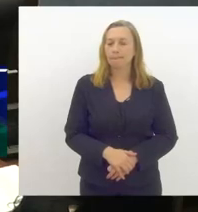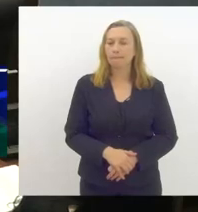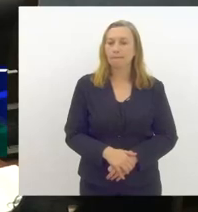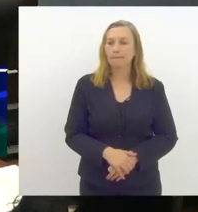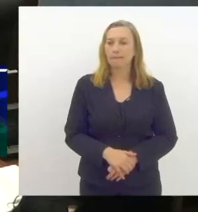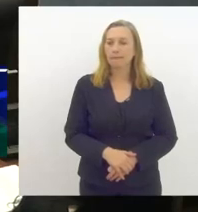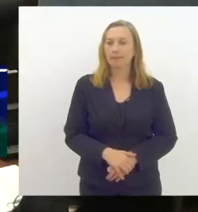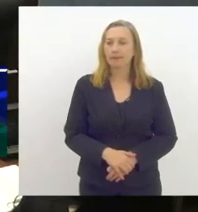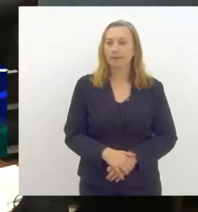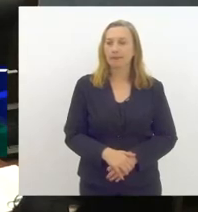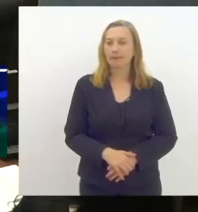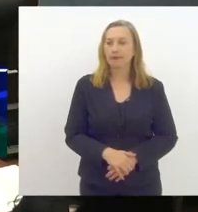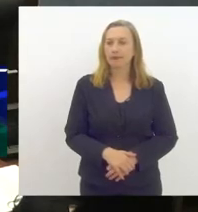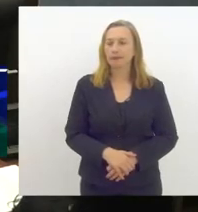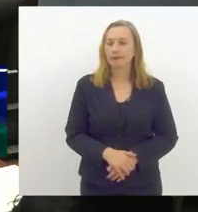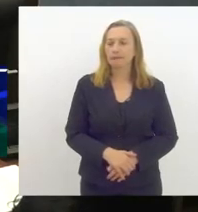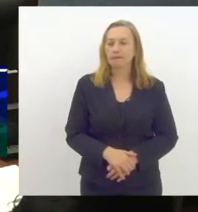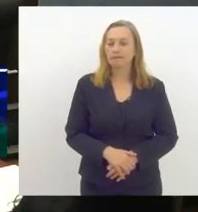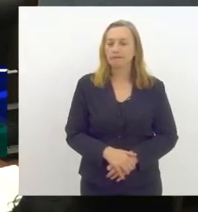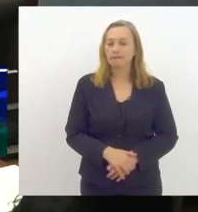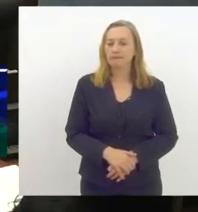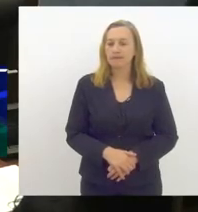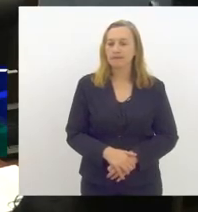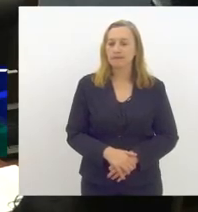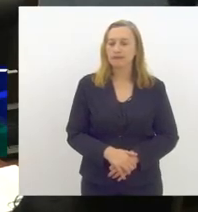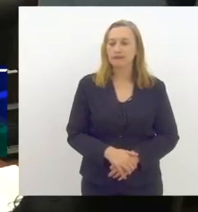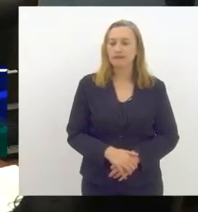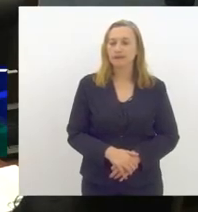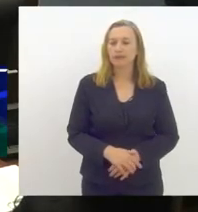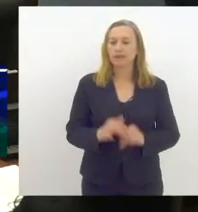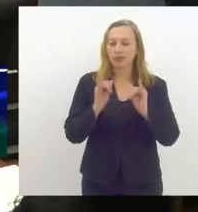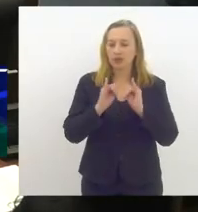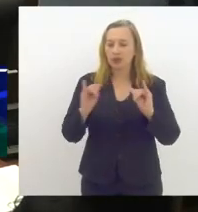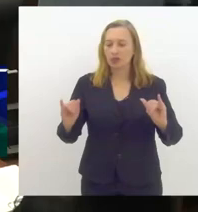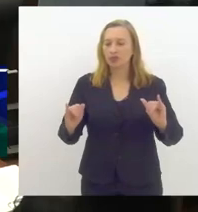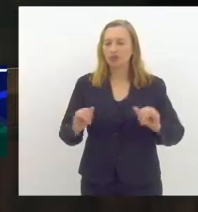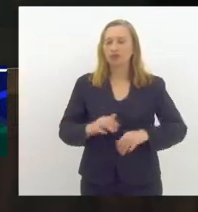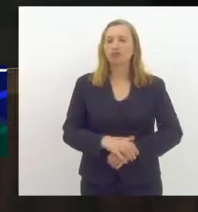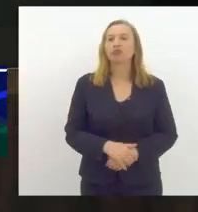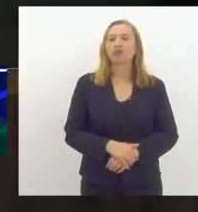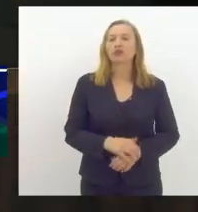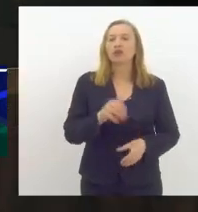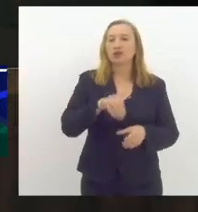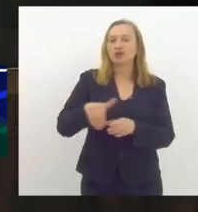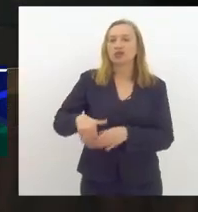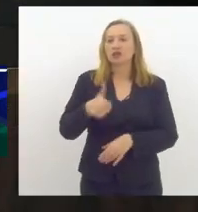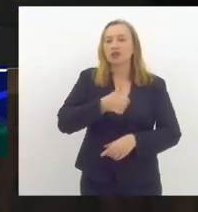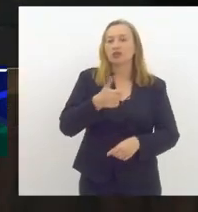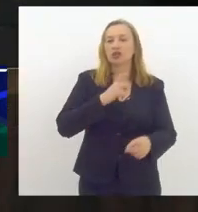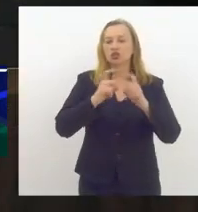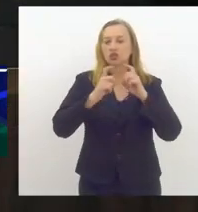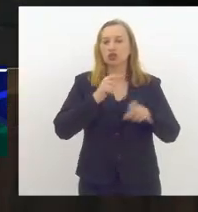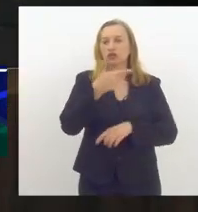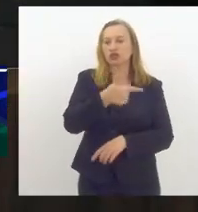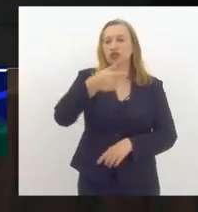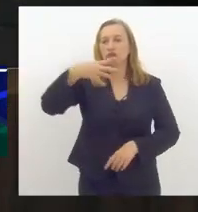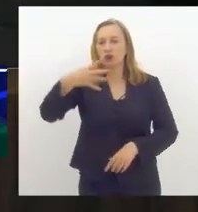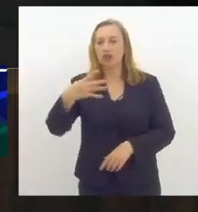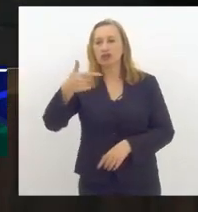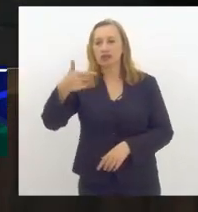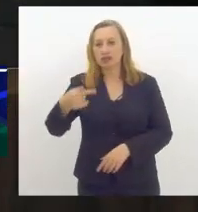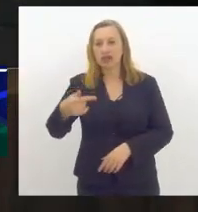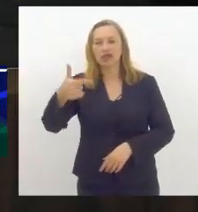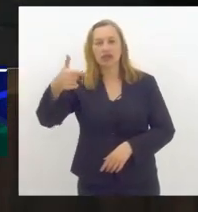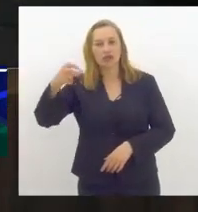E aí o anúncio em votação em primeira discussão projeto de lei